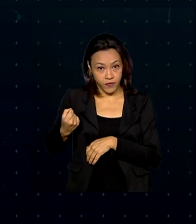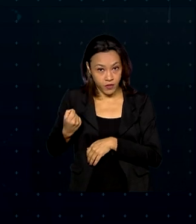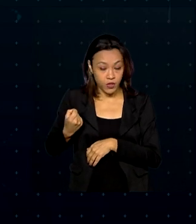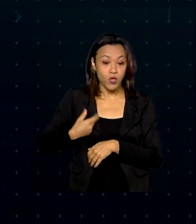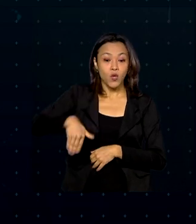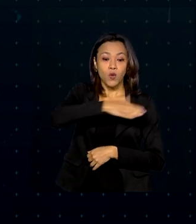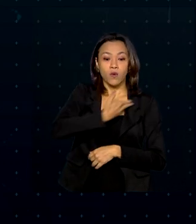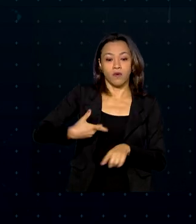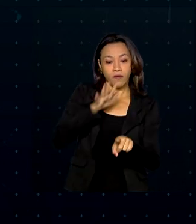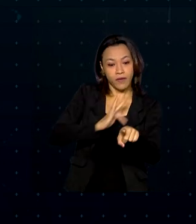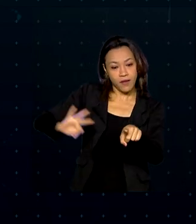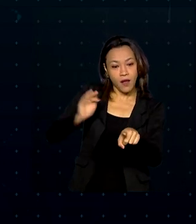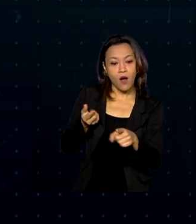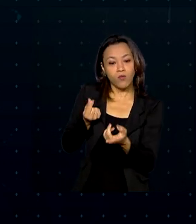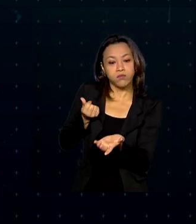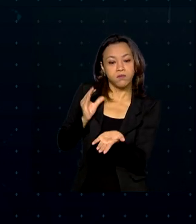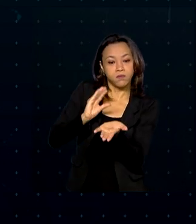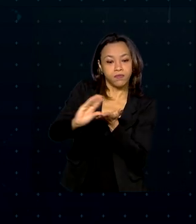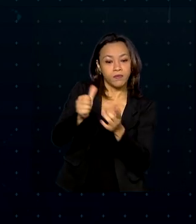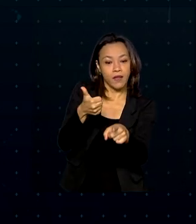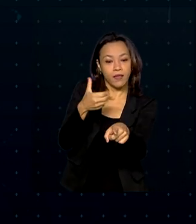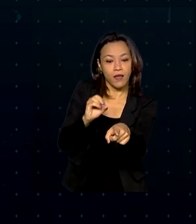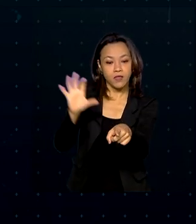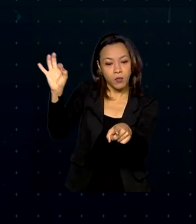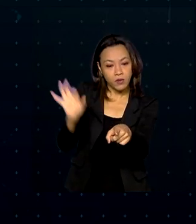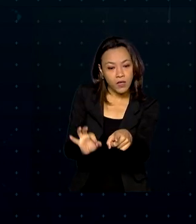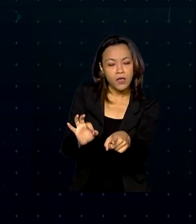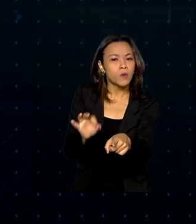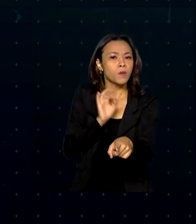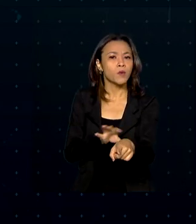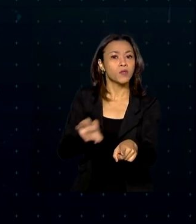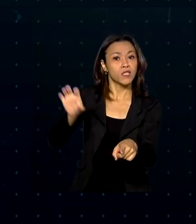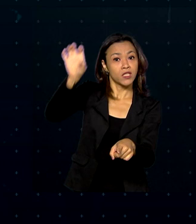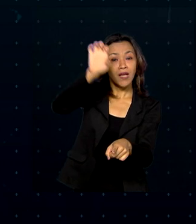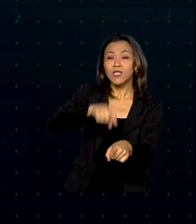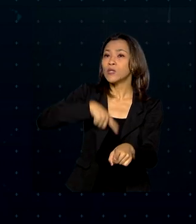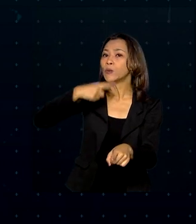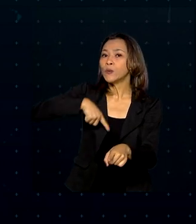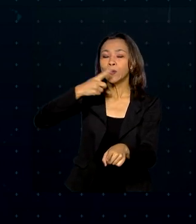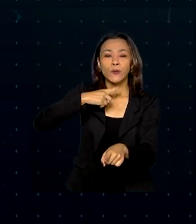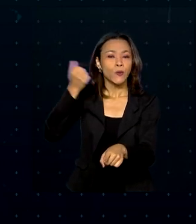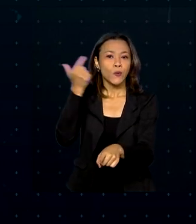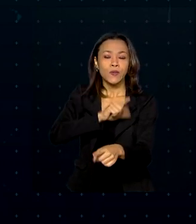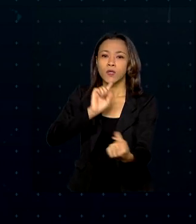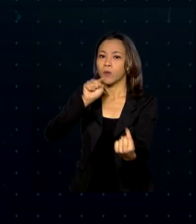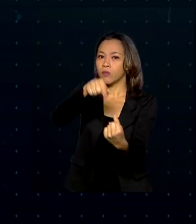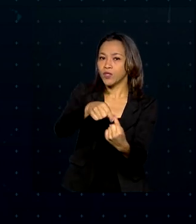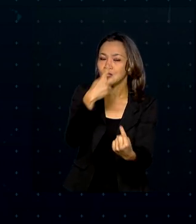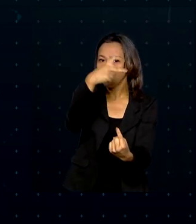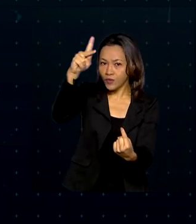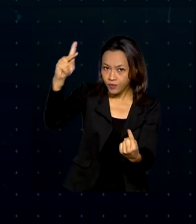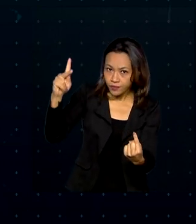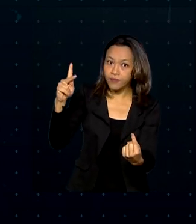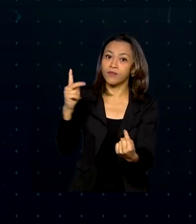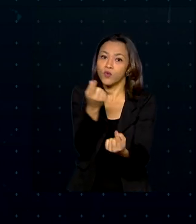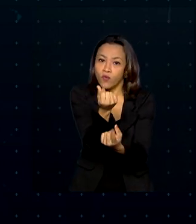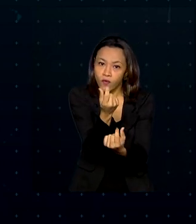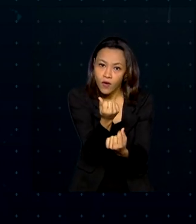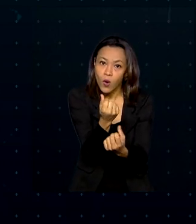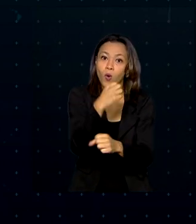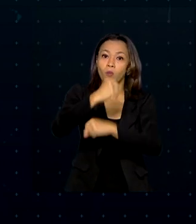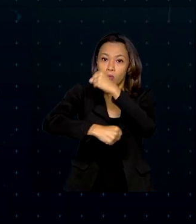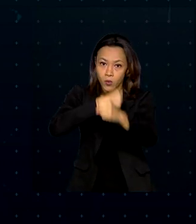contribuía com 10% de complementação para os estados que não conseguiam atingir o valor anual mínimo por aluno.